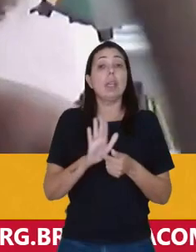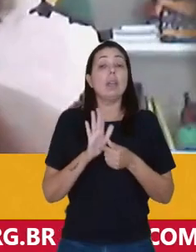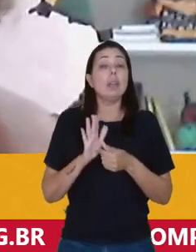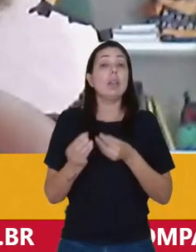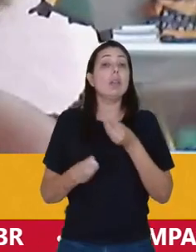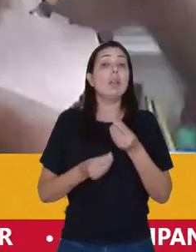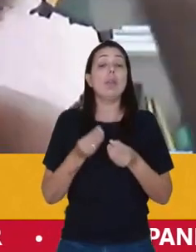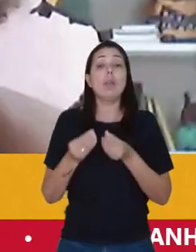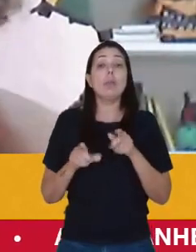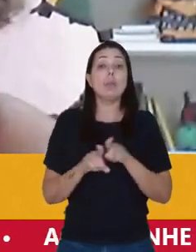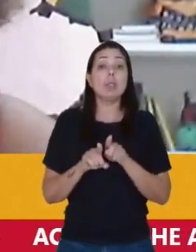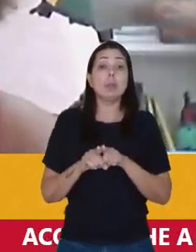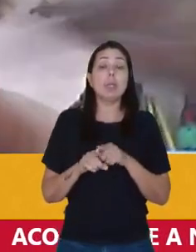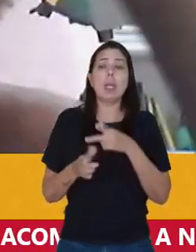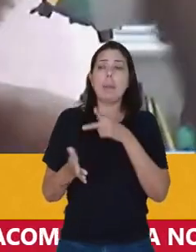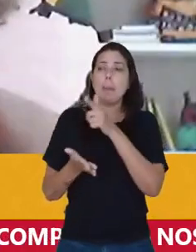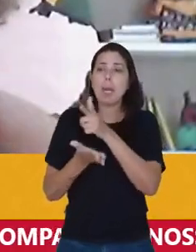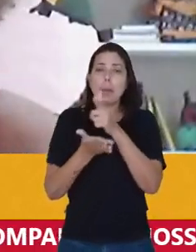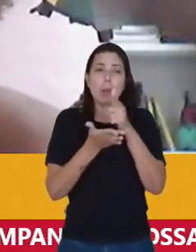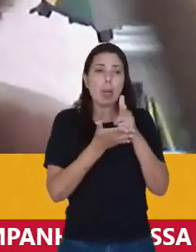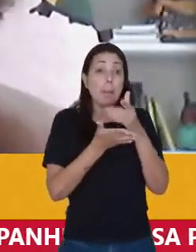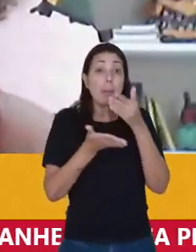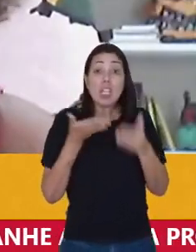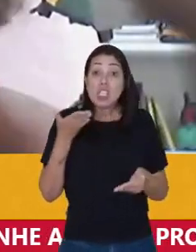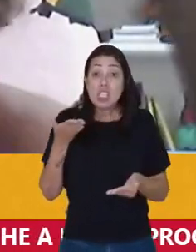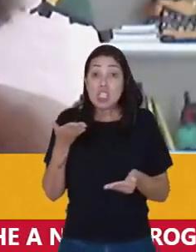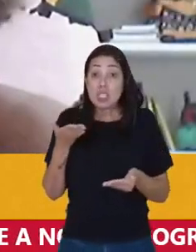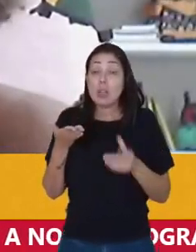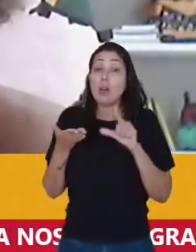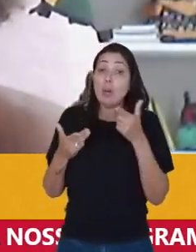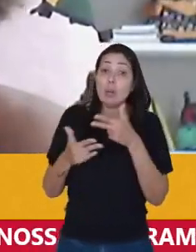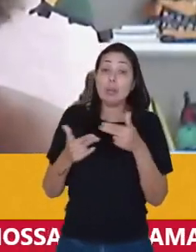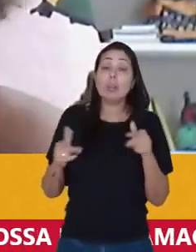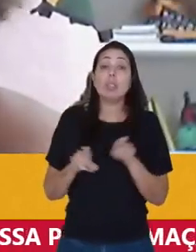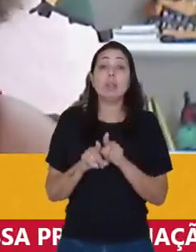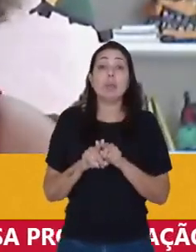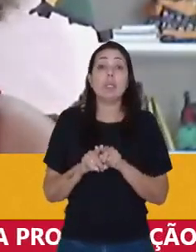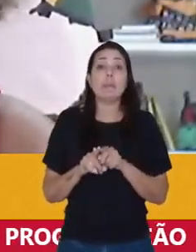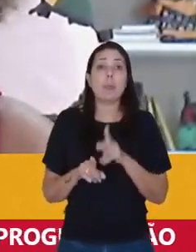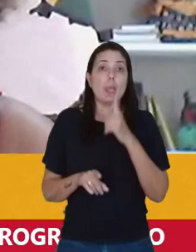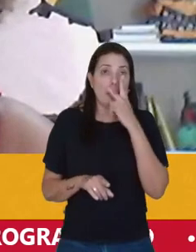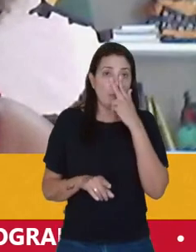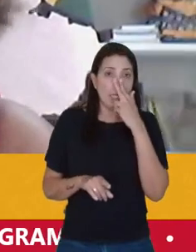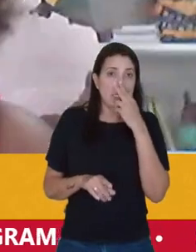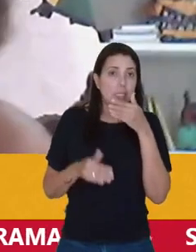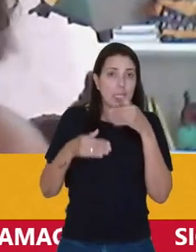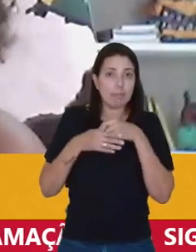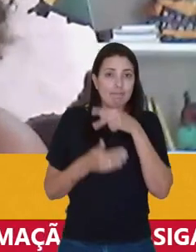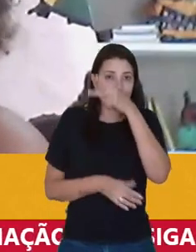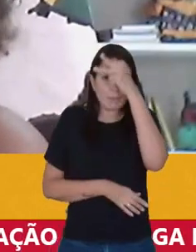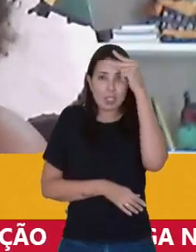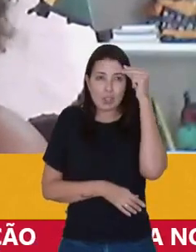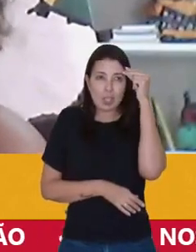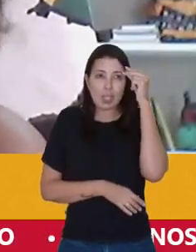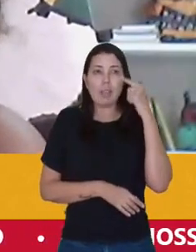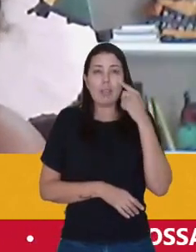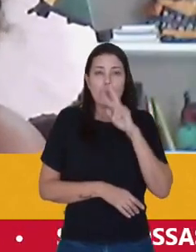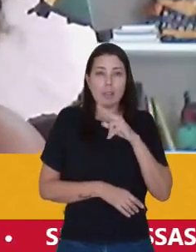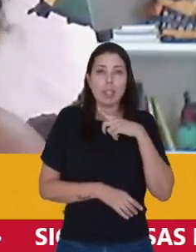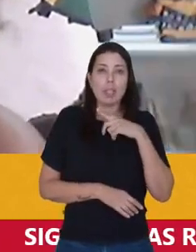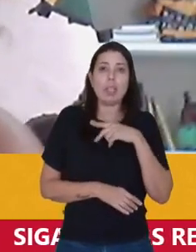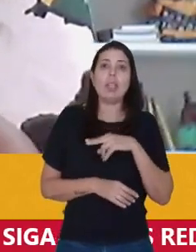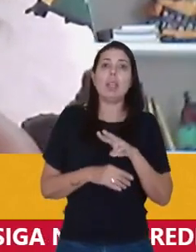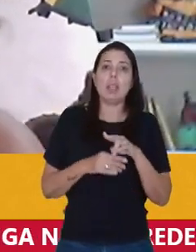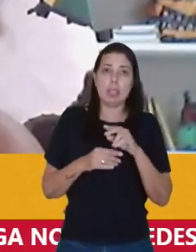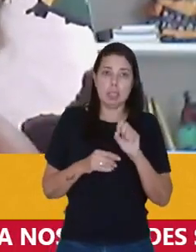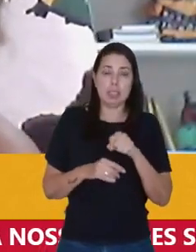como também as balas perdidas, como também outras ações que aparentemente são ingênuas, a gente lê o vacinômetro